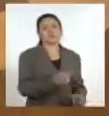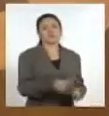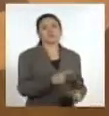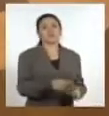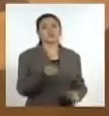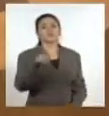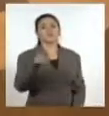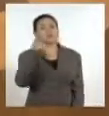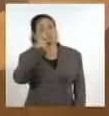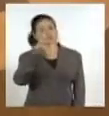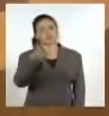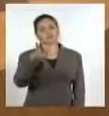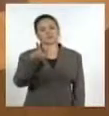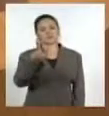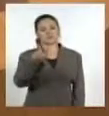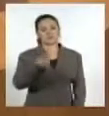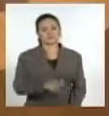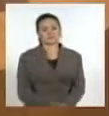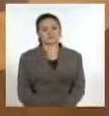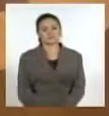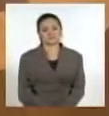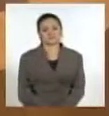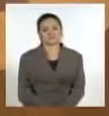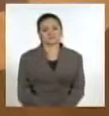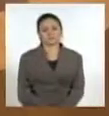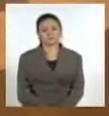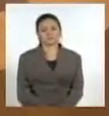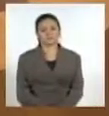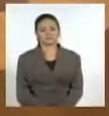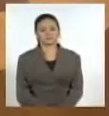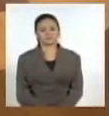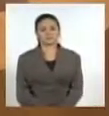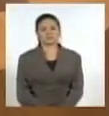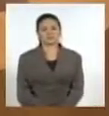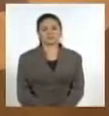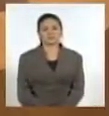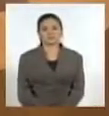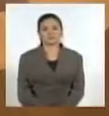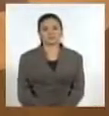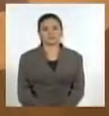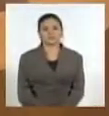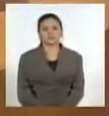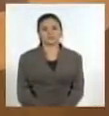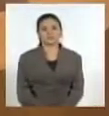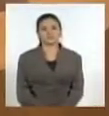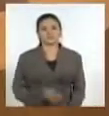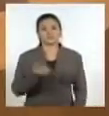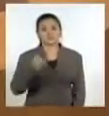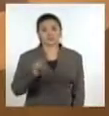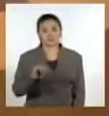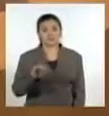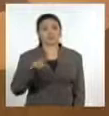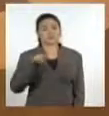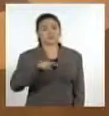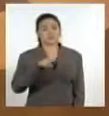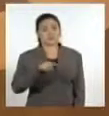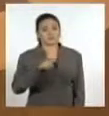eu. Se você, disse Antônio Dino, renunciar, eu renuncio junto. O que fez Antônio